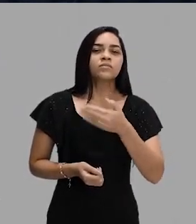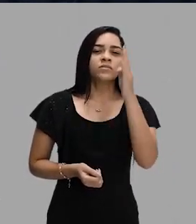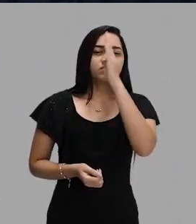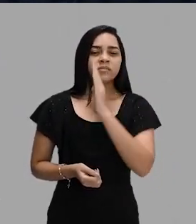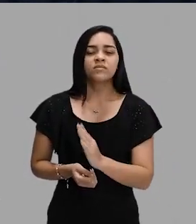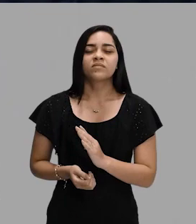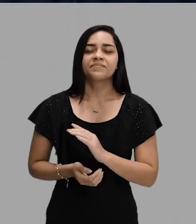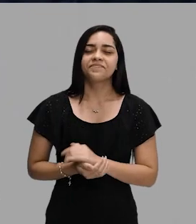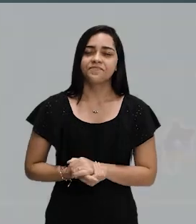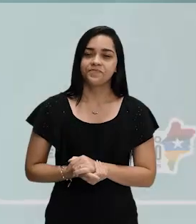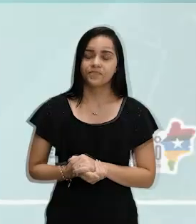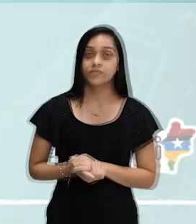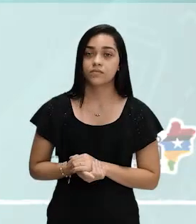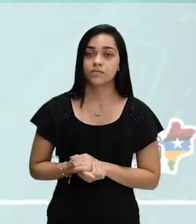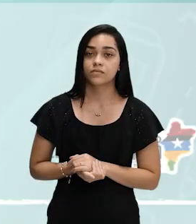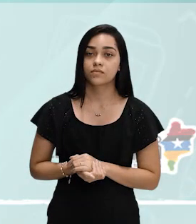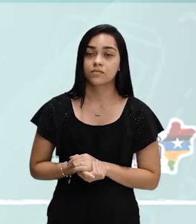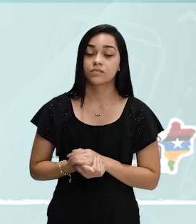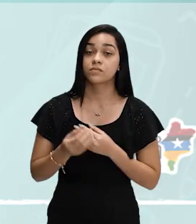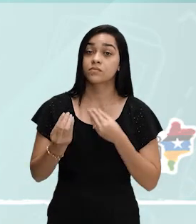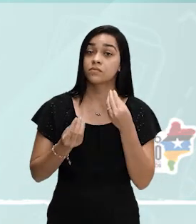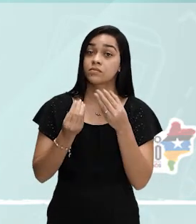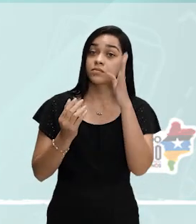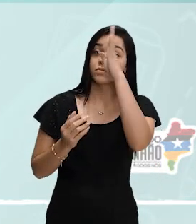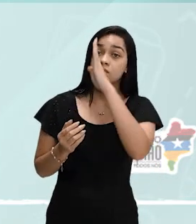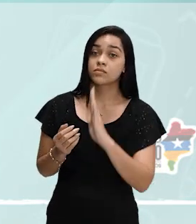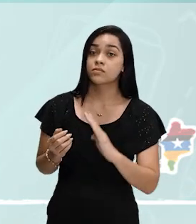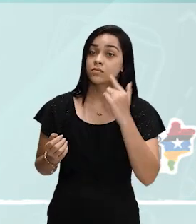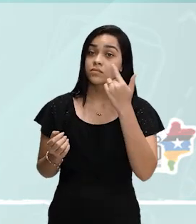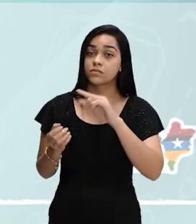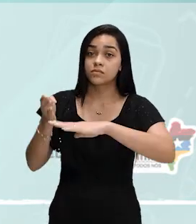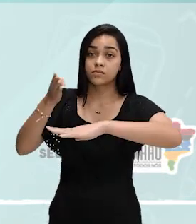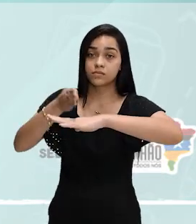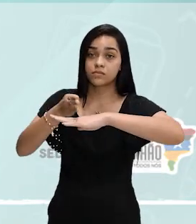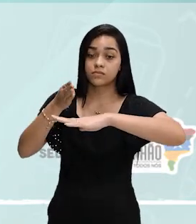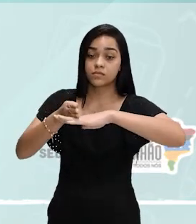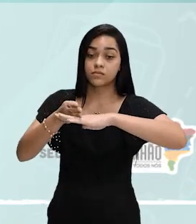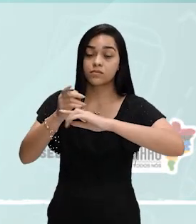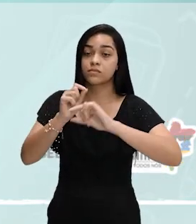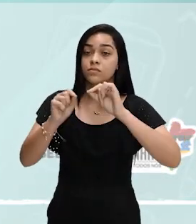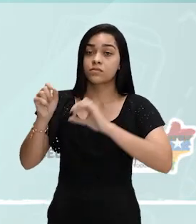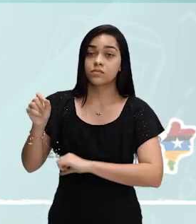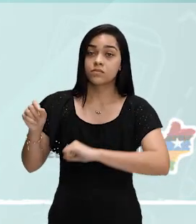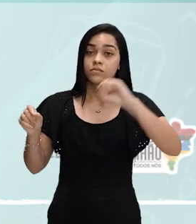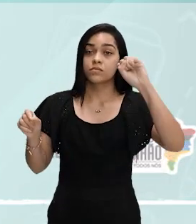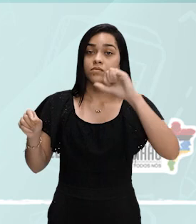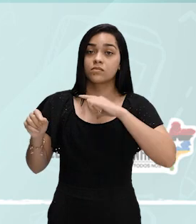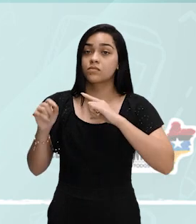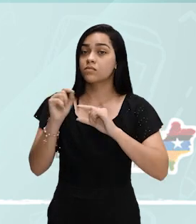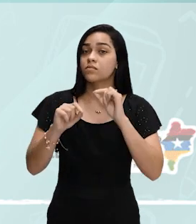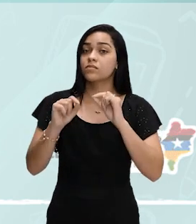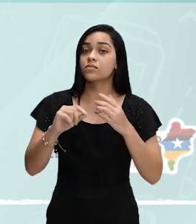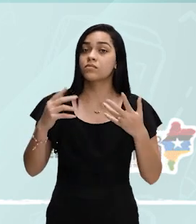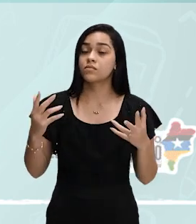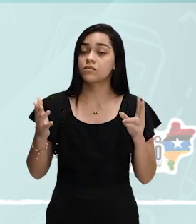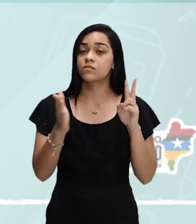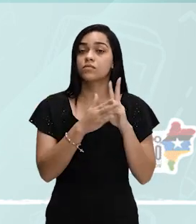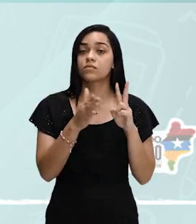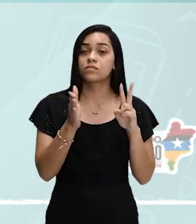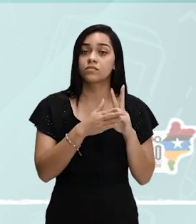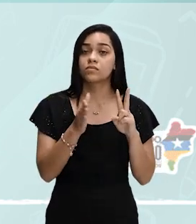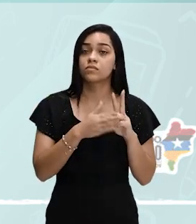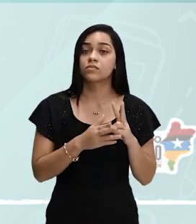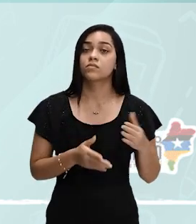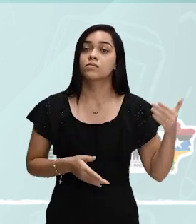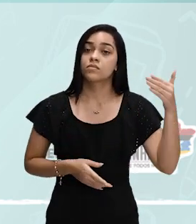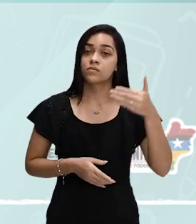tá certo? Como no Brasil não teve Idade Média, seu herói medieval passou a ser o índio, o habitante